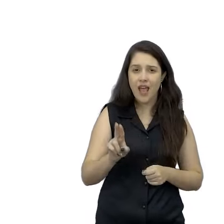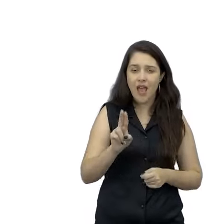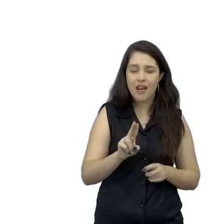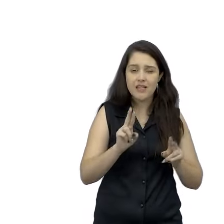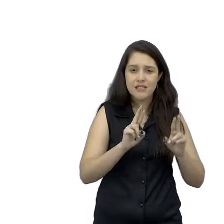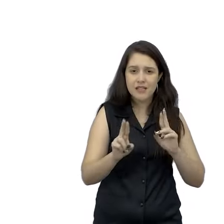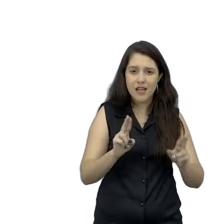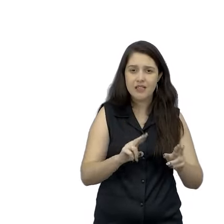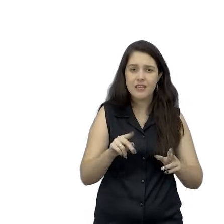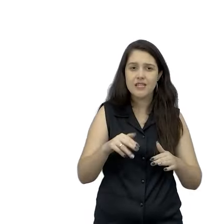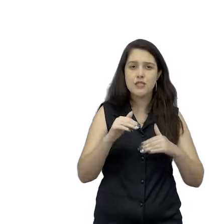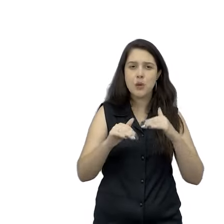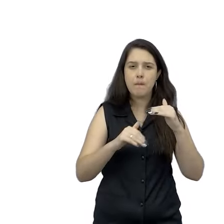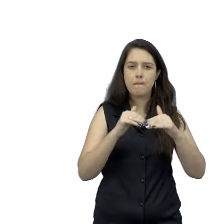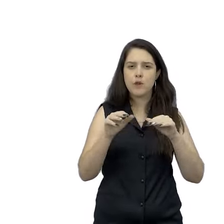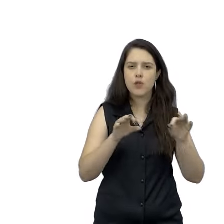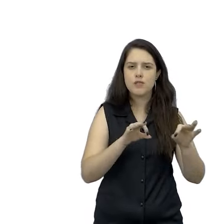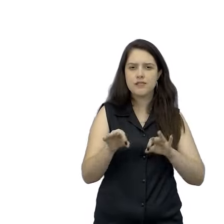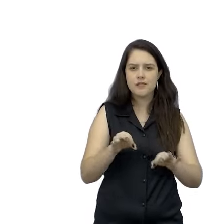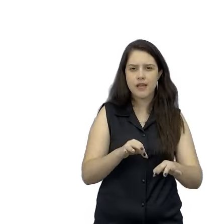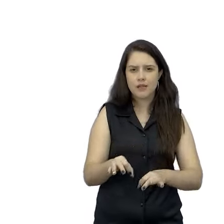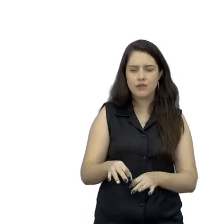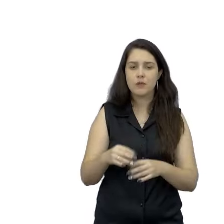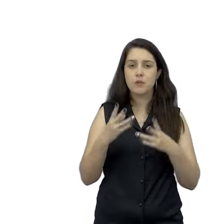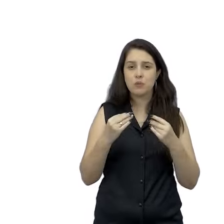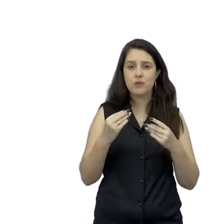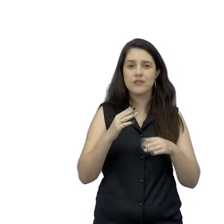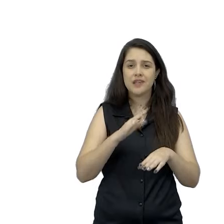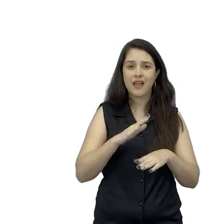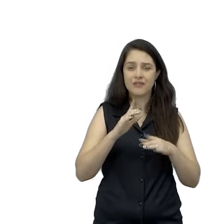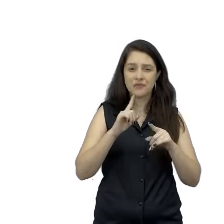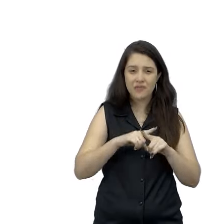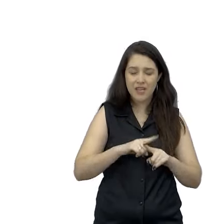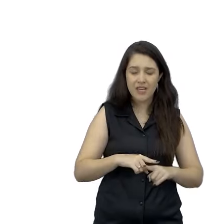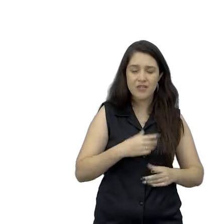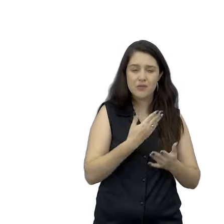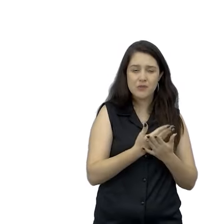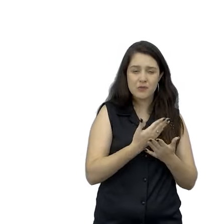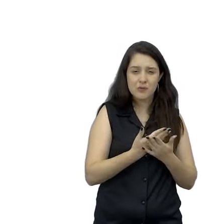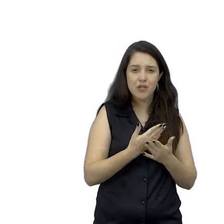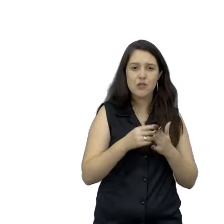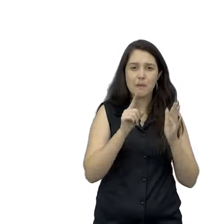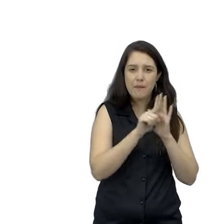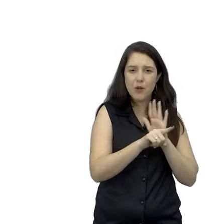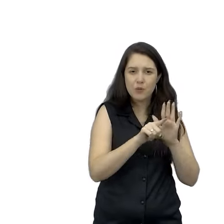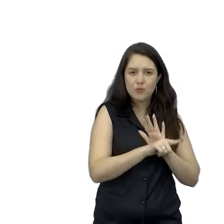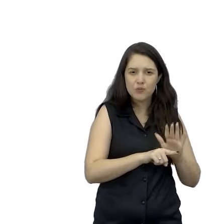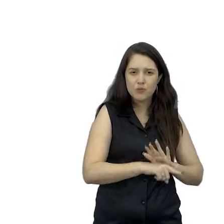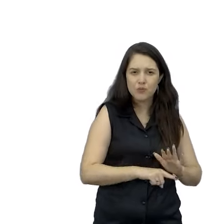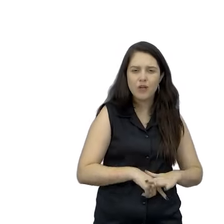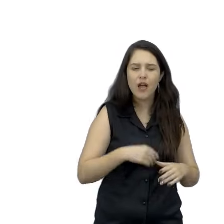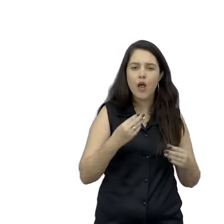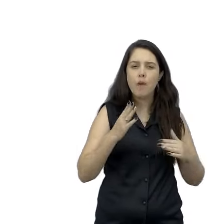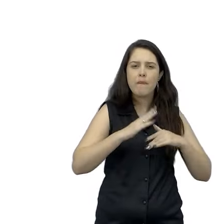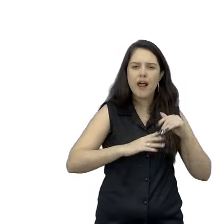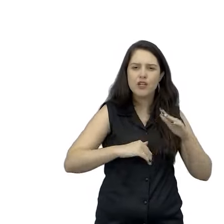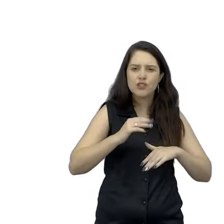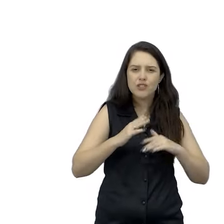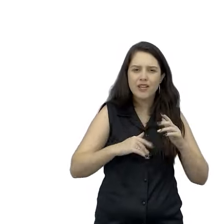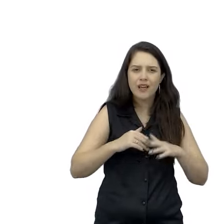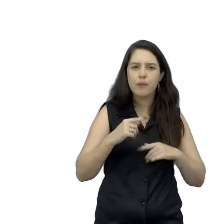leitura ele é um processo complexo, que muitas vezes os estudantes eles relutam, né? Eles não querem praticar,